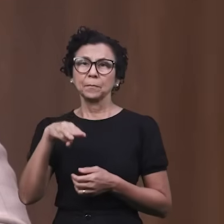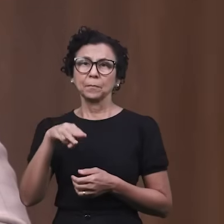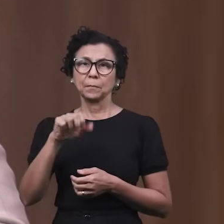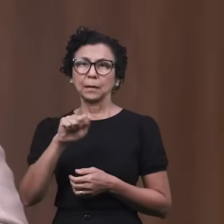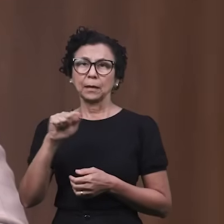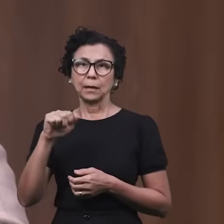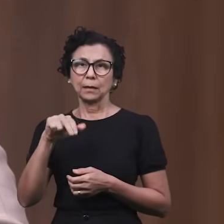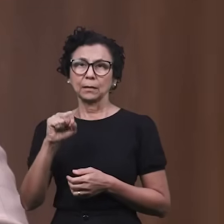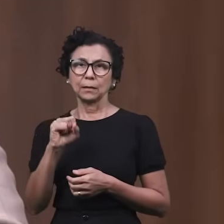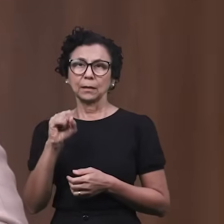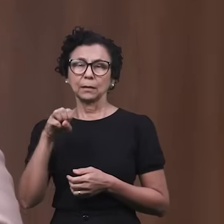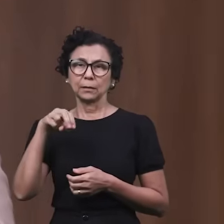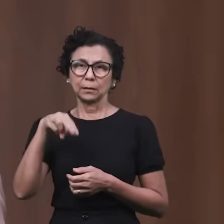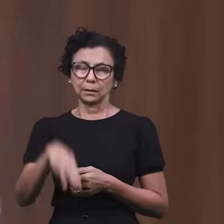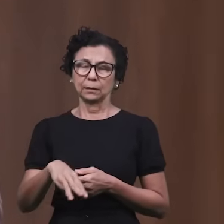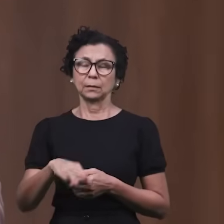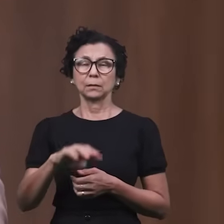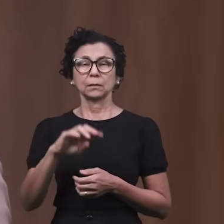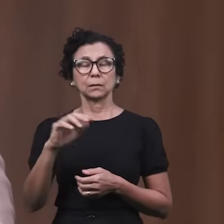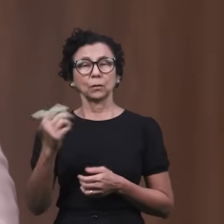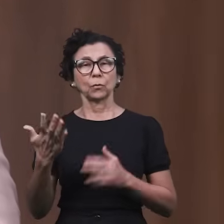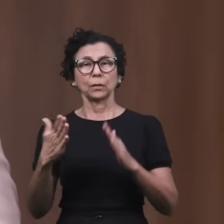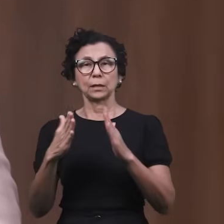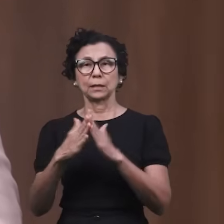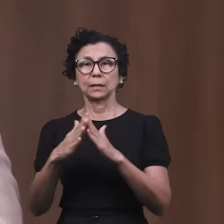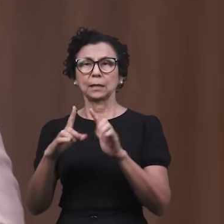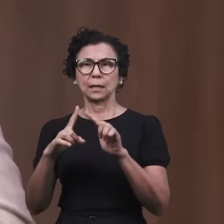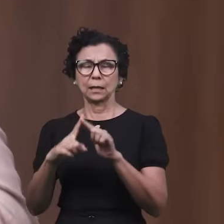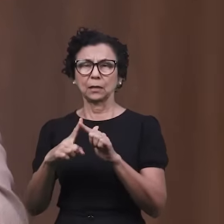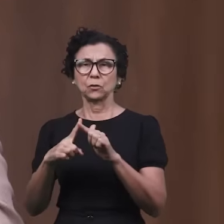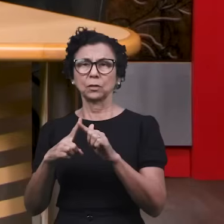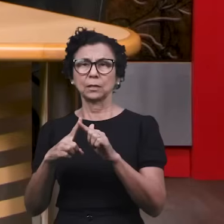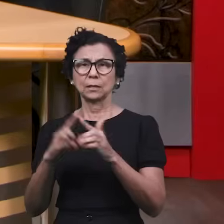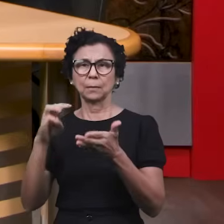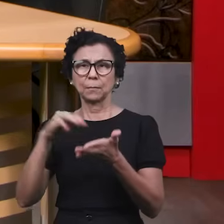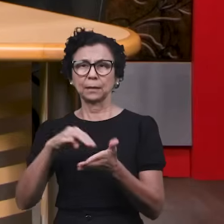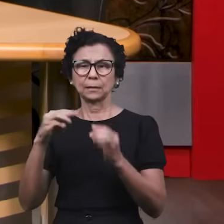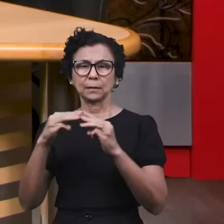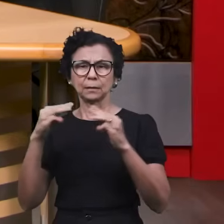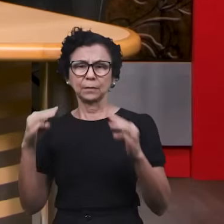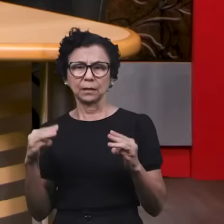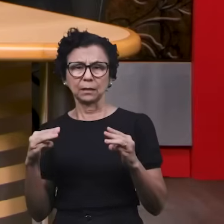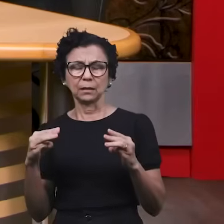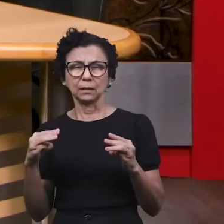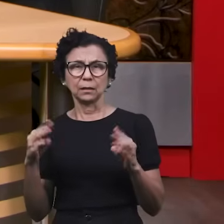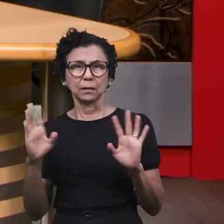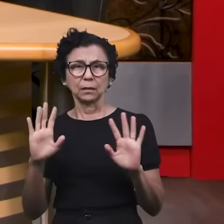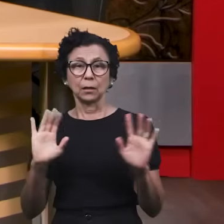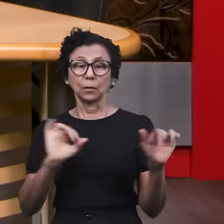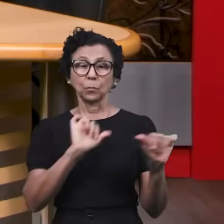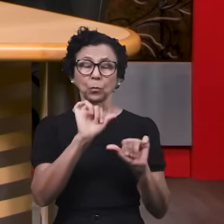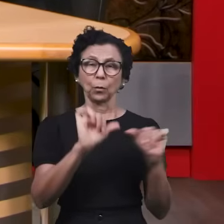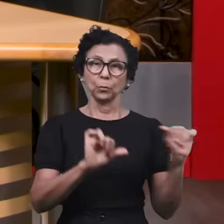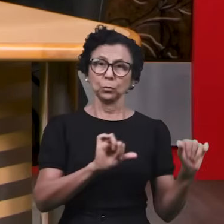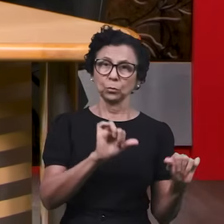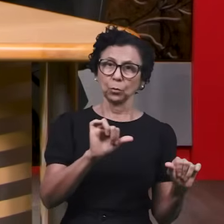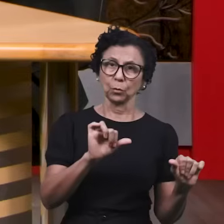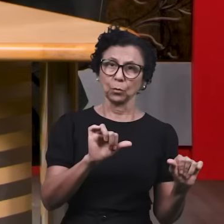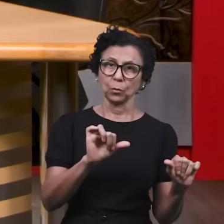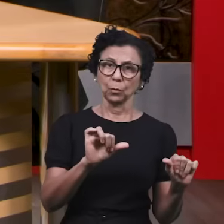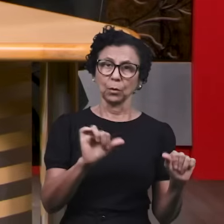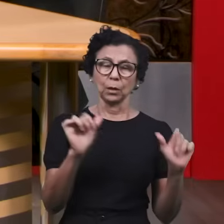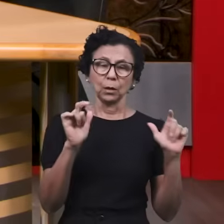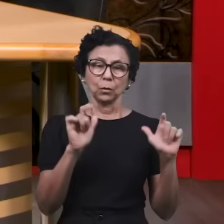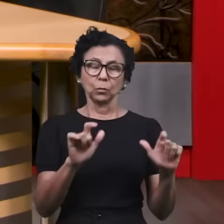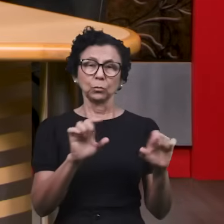mensagem da volta de Jesus, e Manaim seriam os lugares onde se aplicaria a doutrina, né? E isso... Esse discernimento